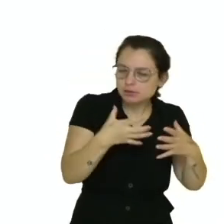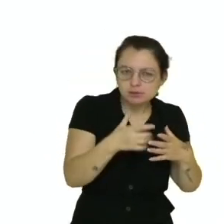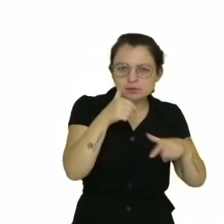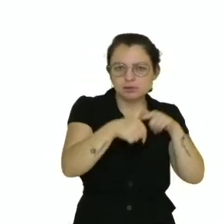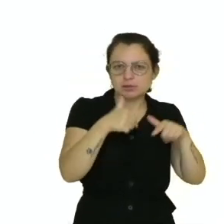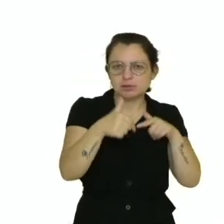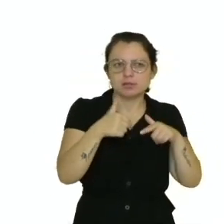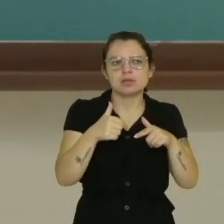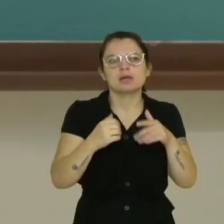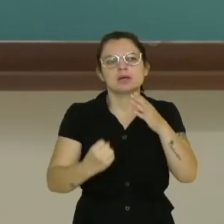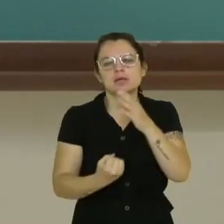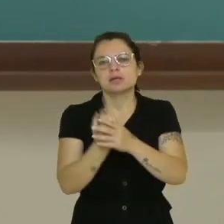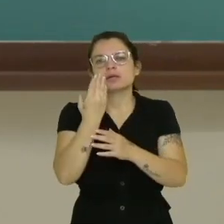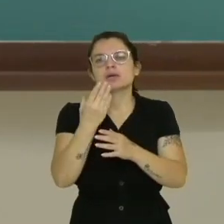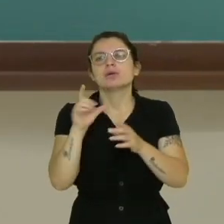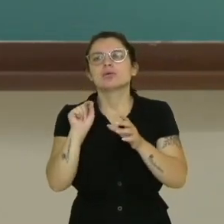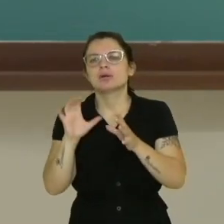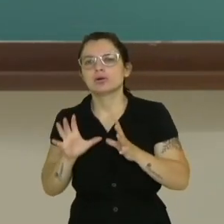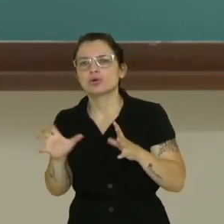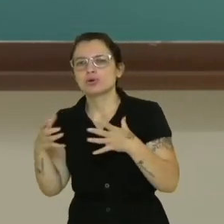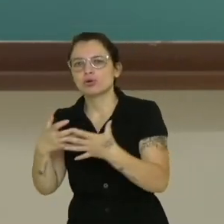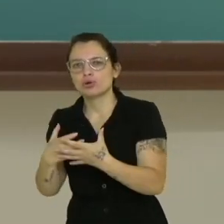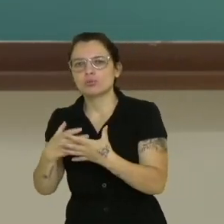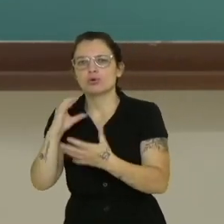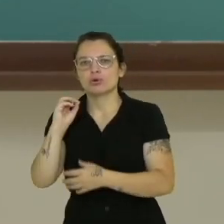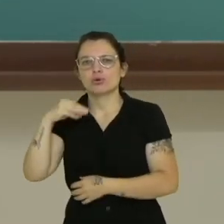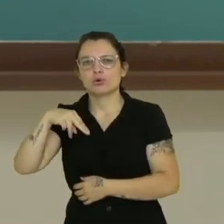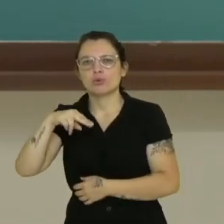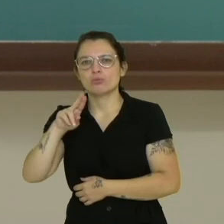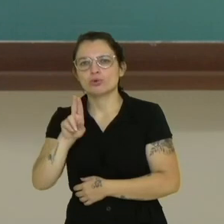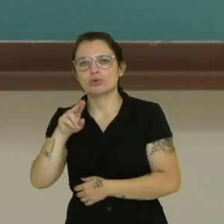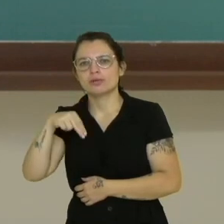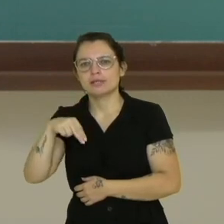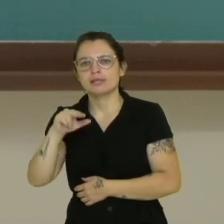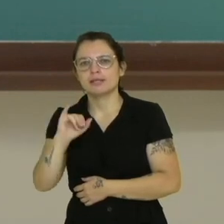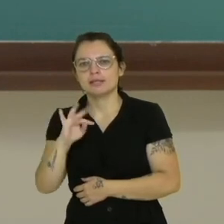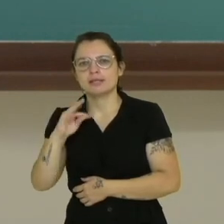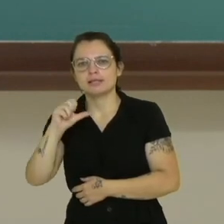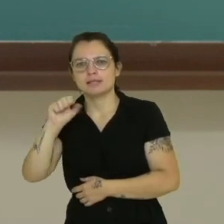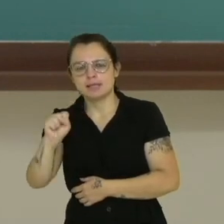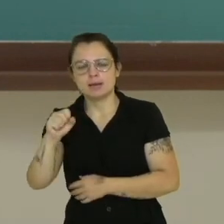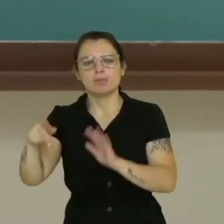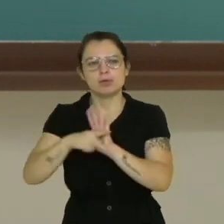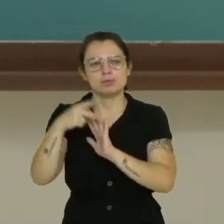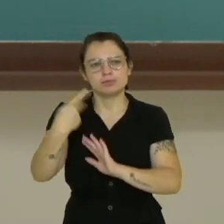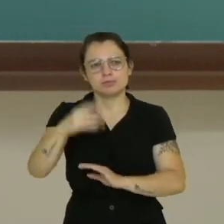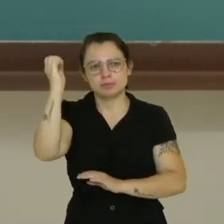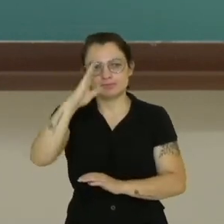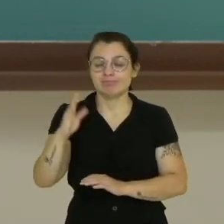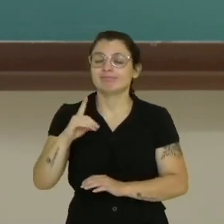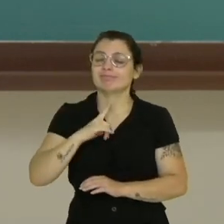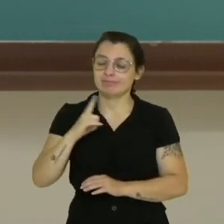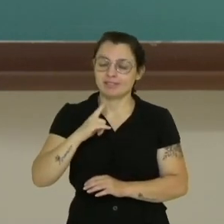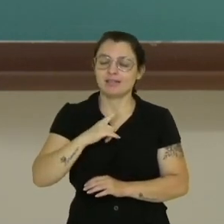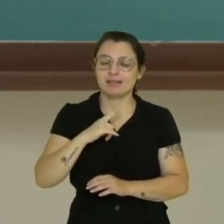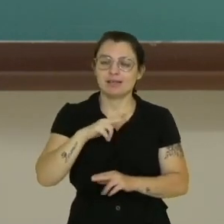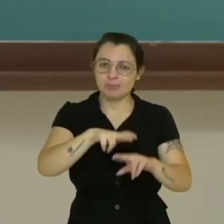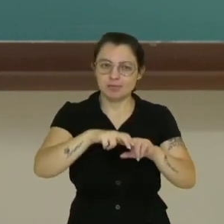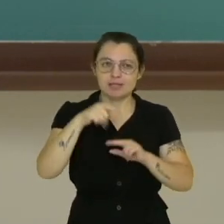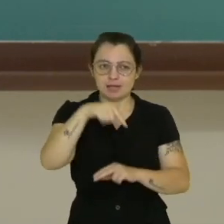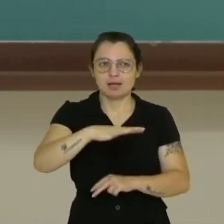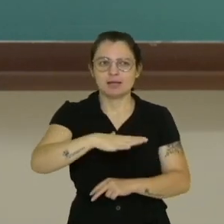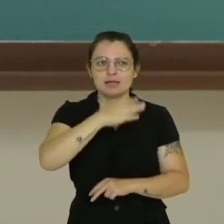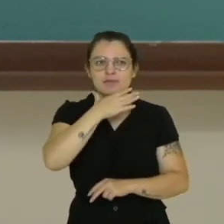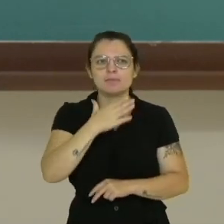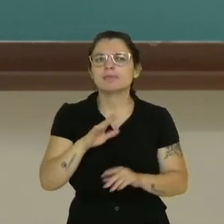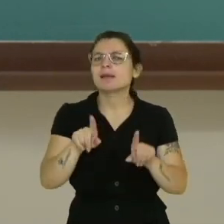do Partido Comunista do Brasil. Tá, então você tem toda essa consequência aí da greve, dessa disputa aqui.